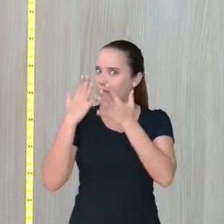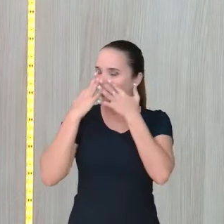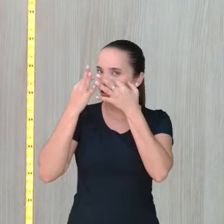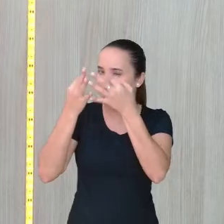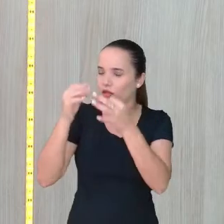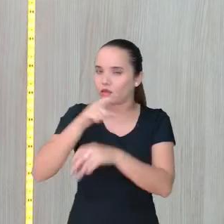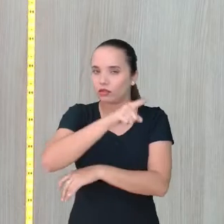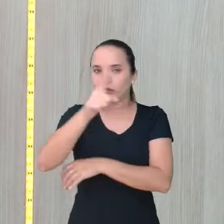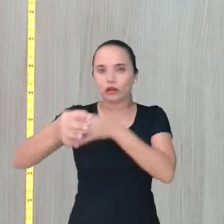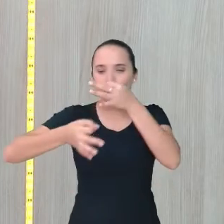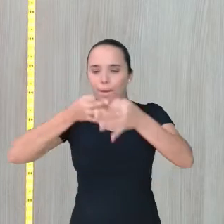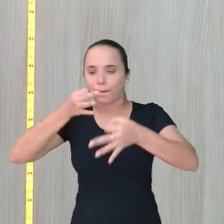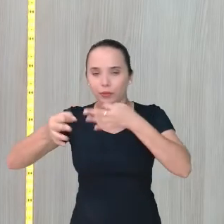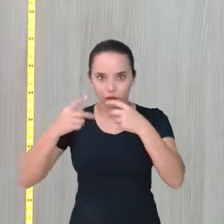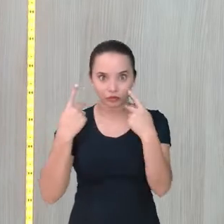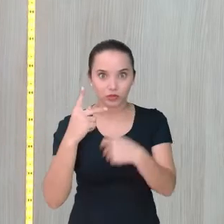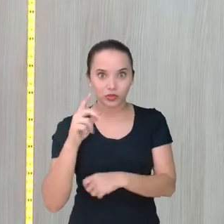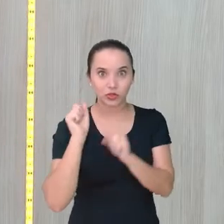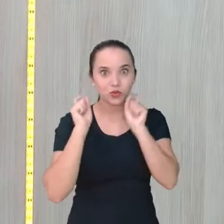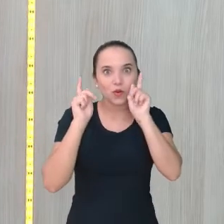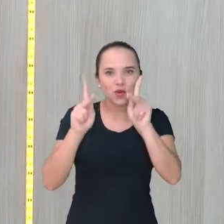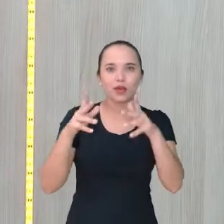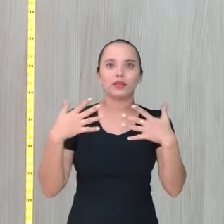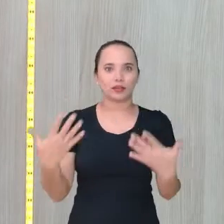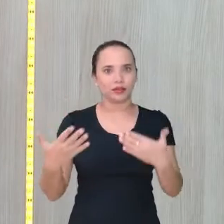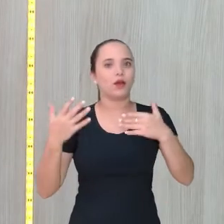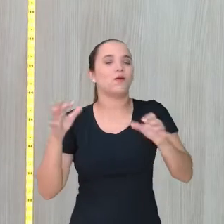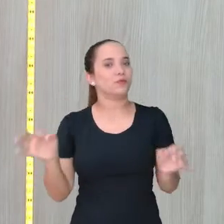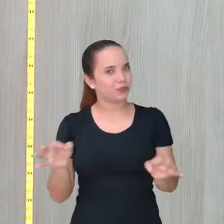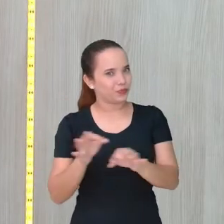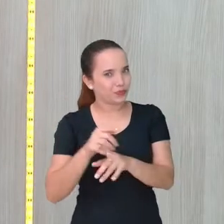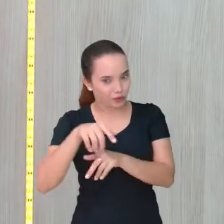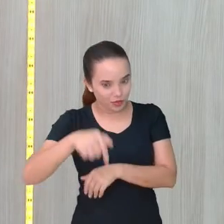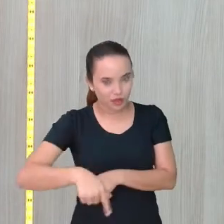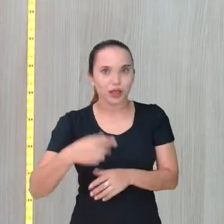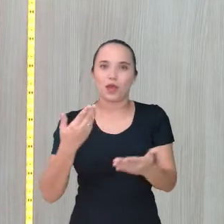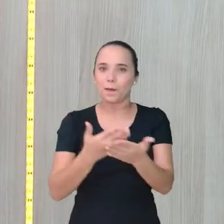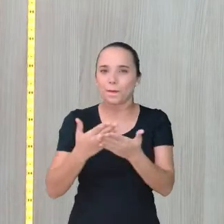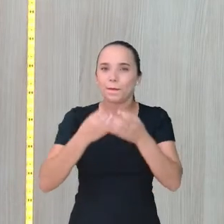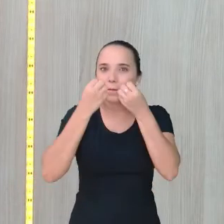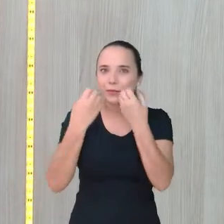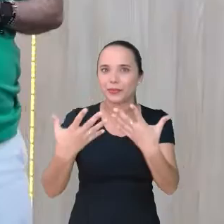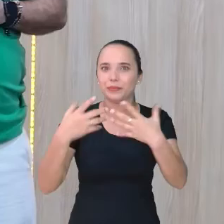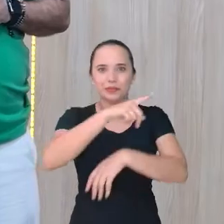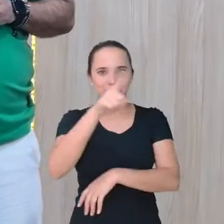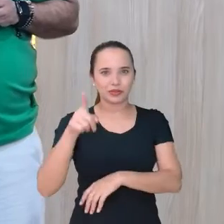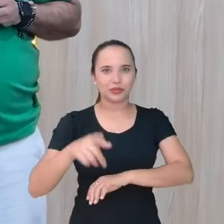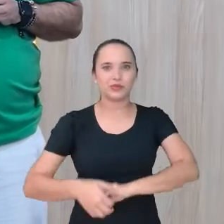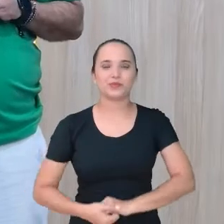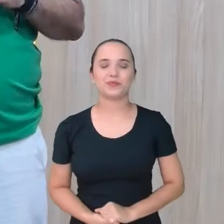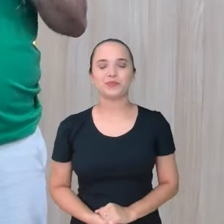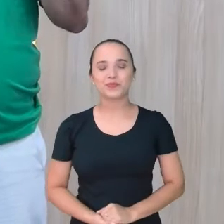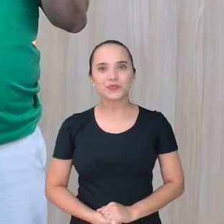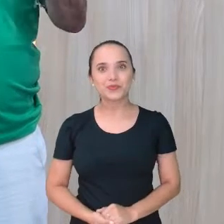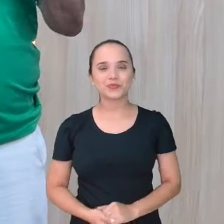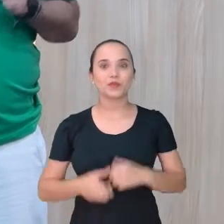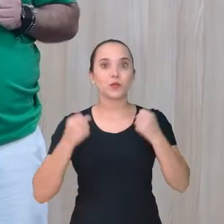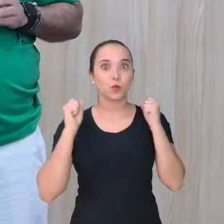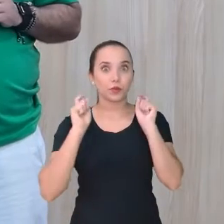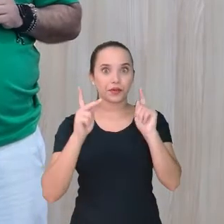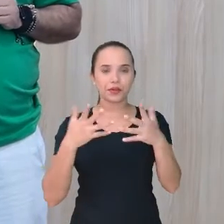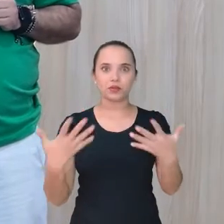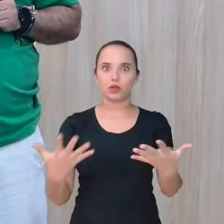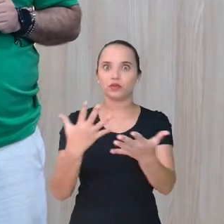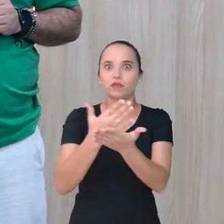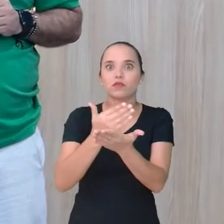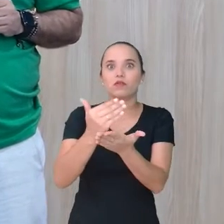os comentários de vocês, tá bom? Então, sem mais delongas, bons estudos! Ok, gente, então a gente vai